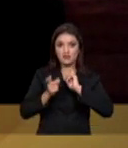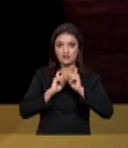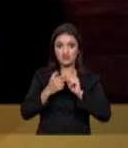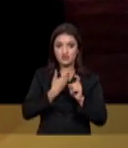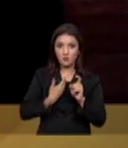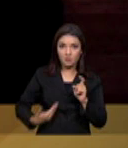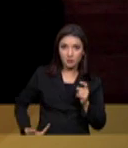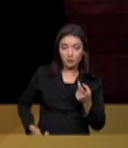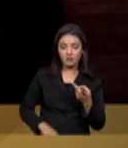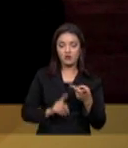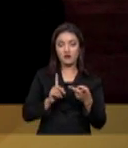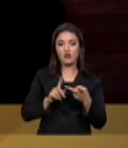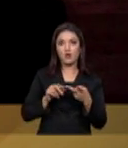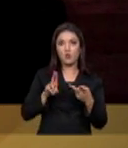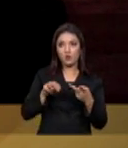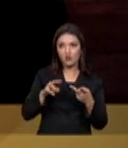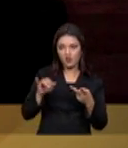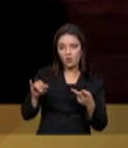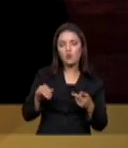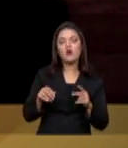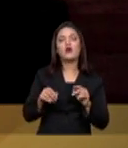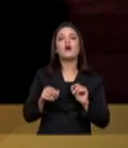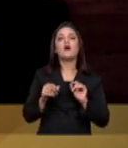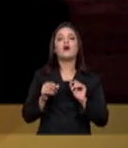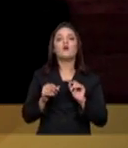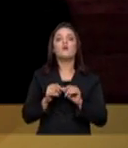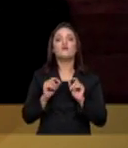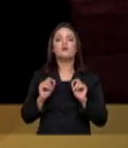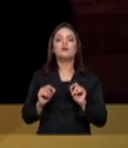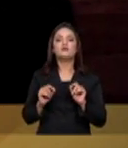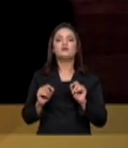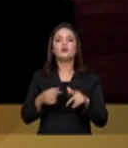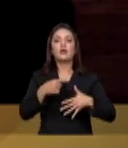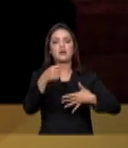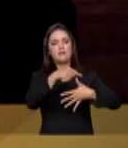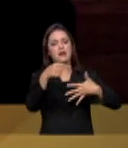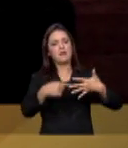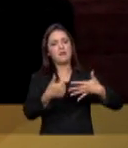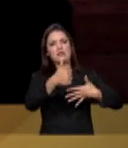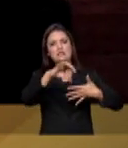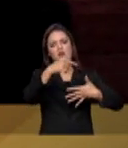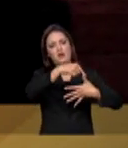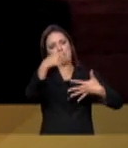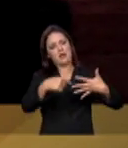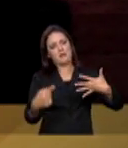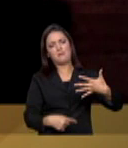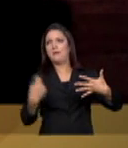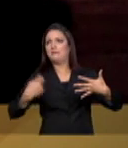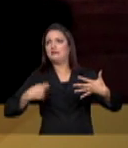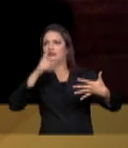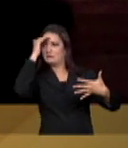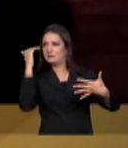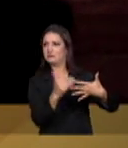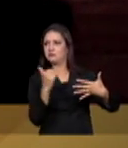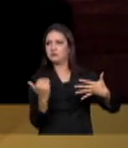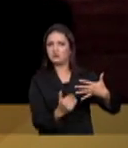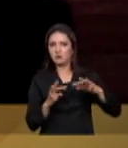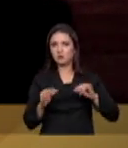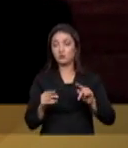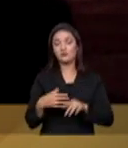pela união das condicionantes e a União ou fez não parecer